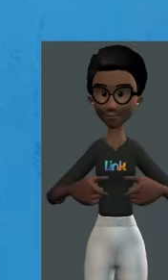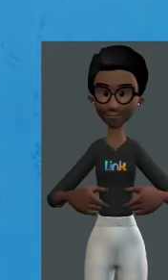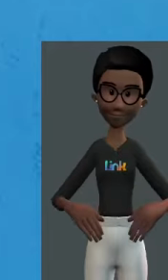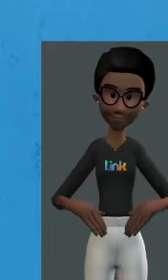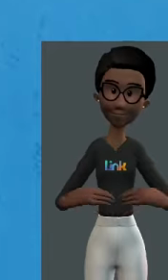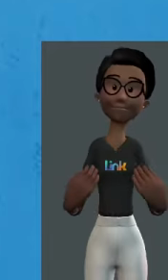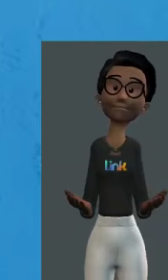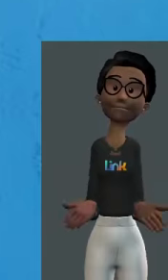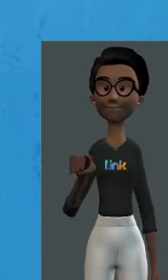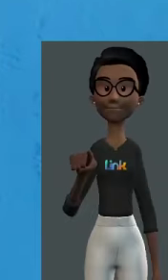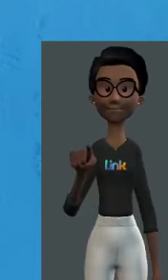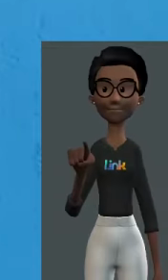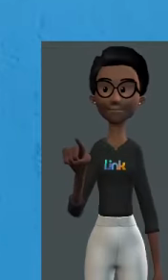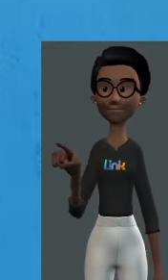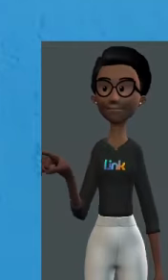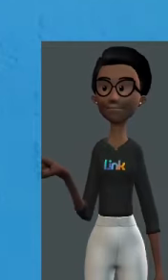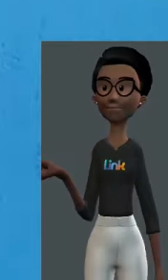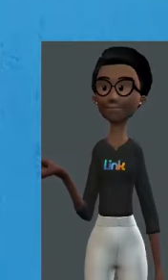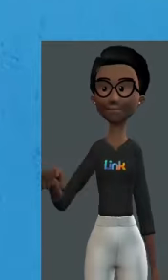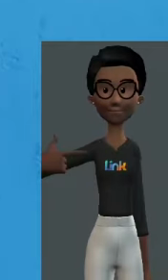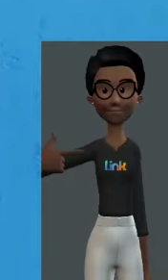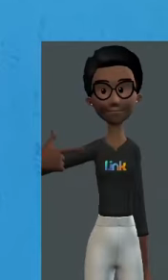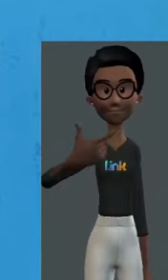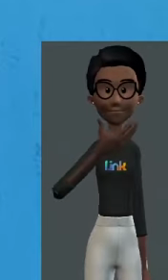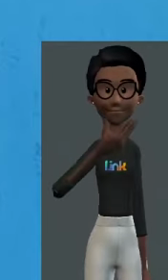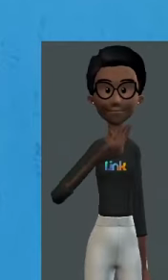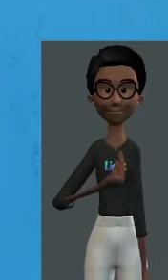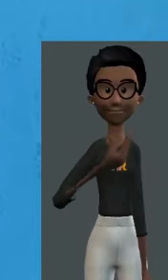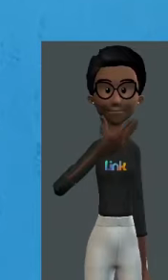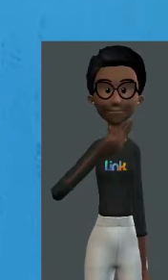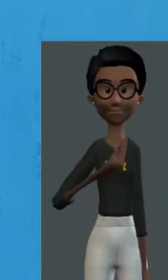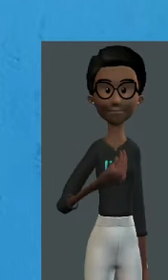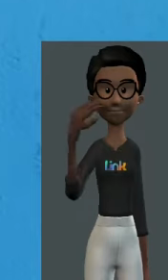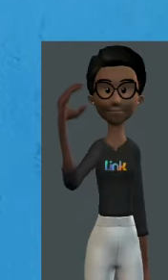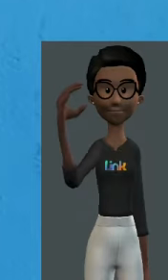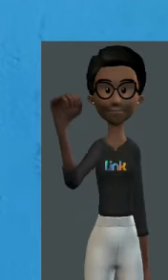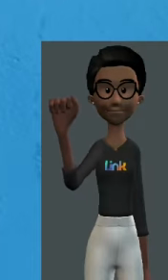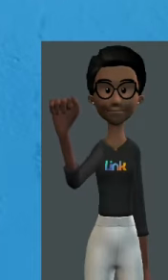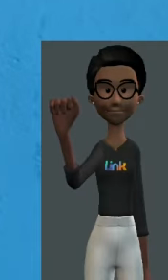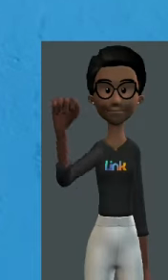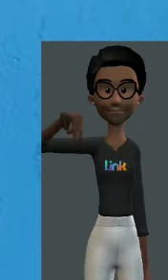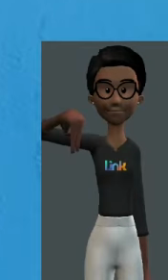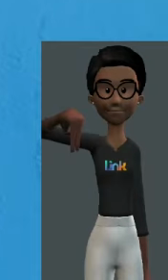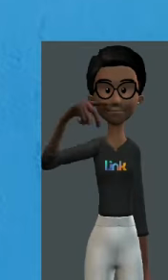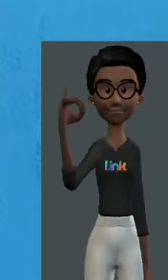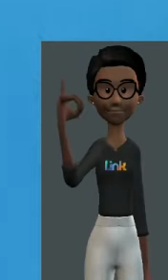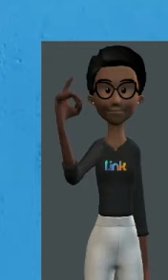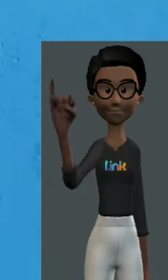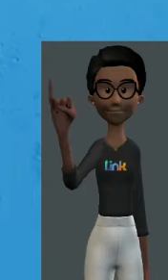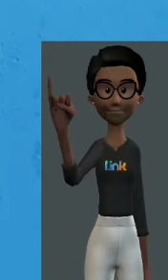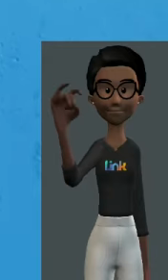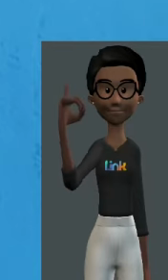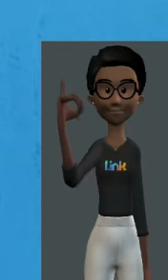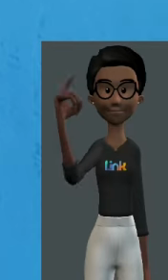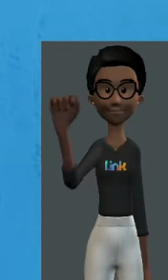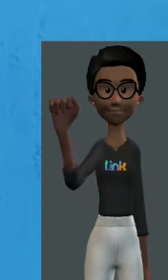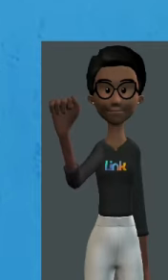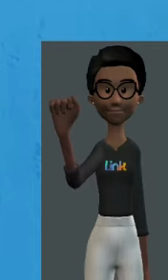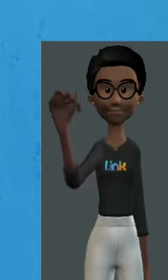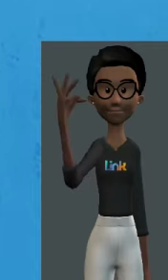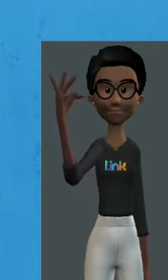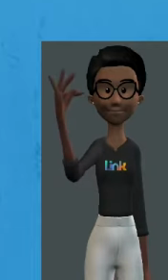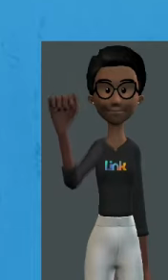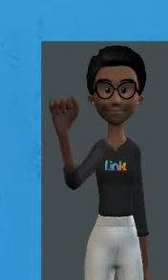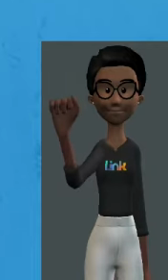eles optaram por matar um homem inocente, que era uma grande mente para a humanidade daquela época,